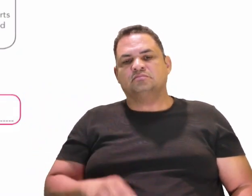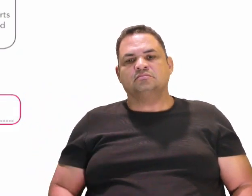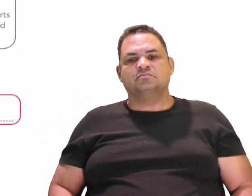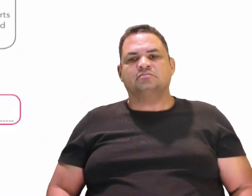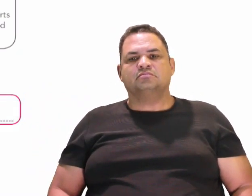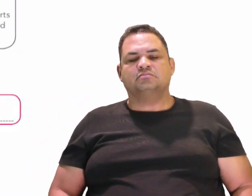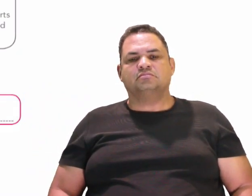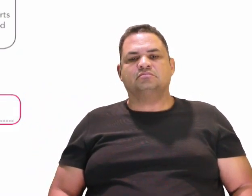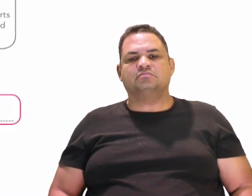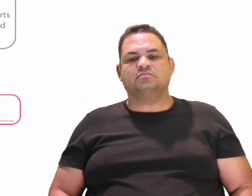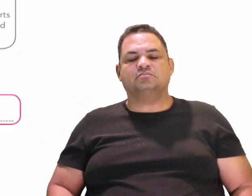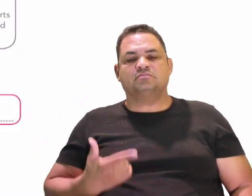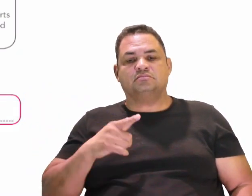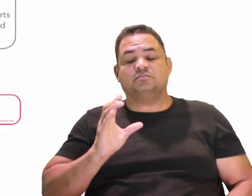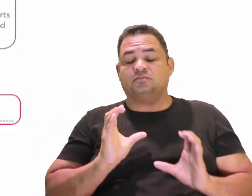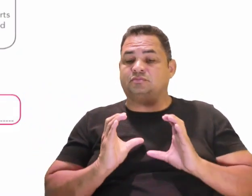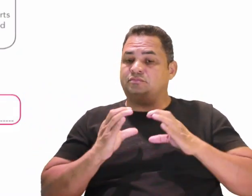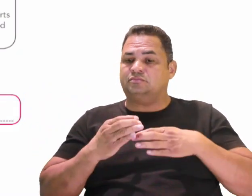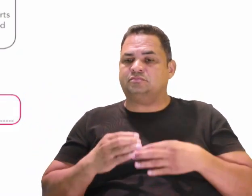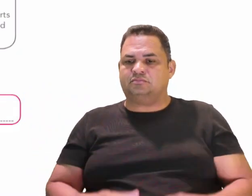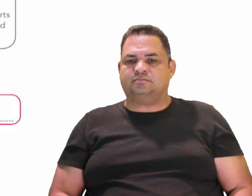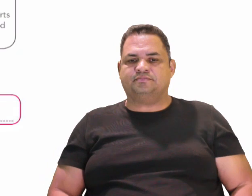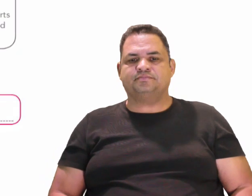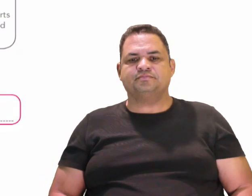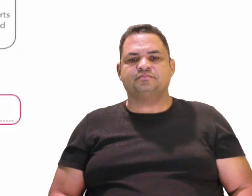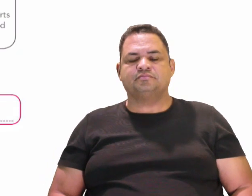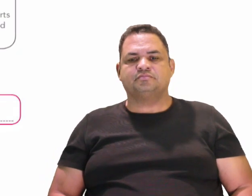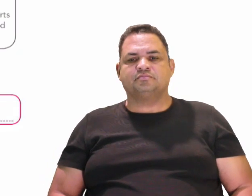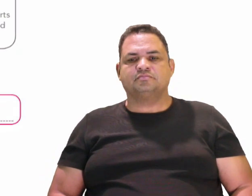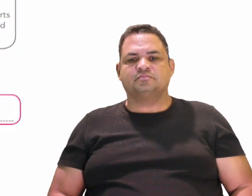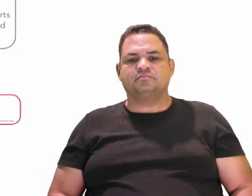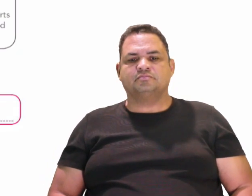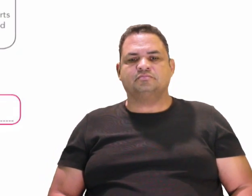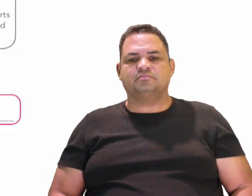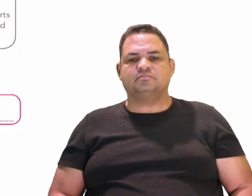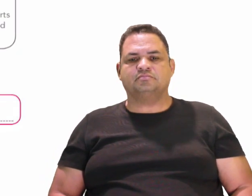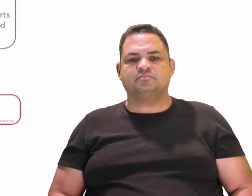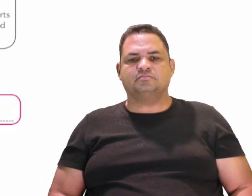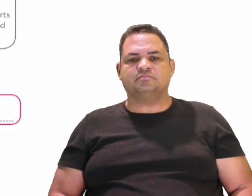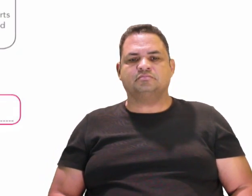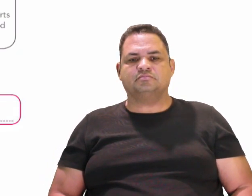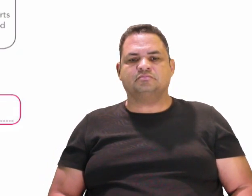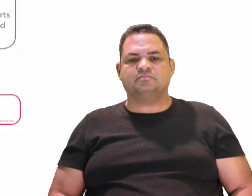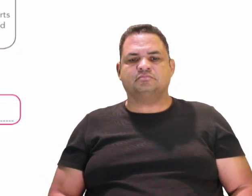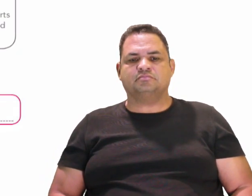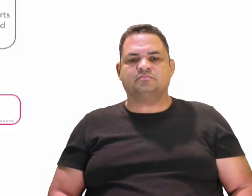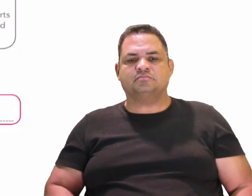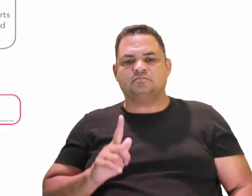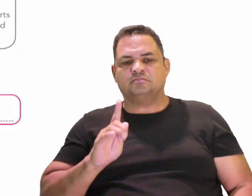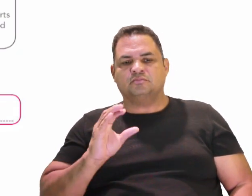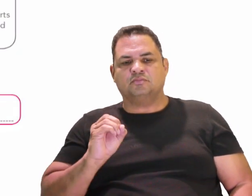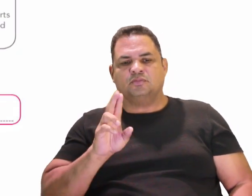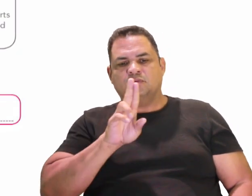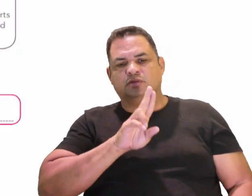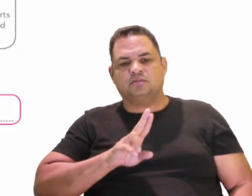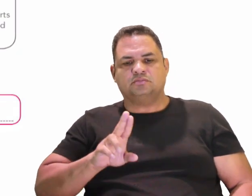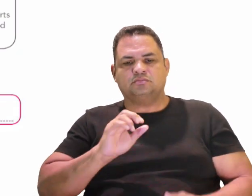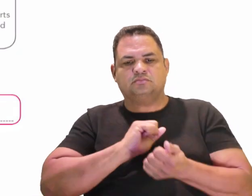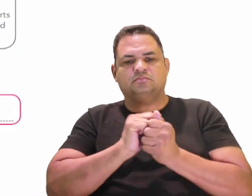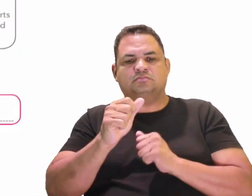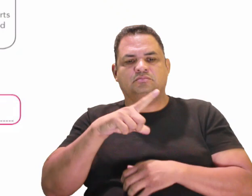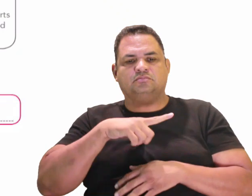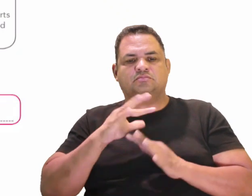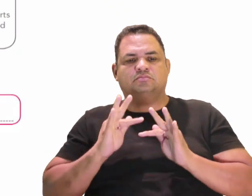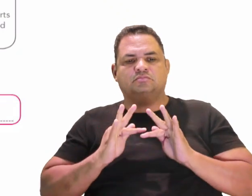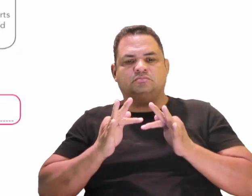do quando não tem times. E quando se trata de go, você vai usar com esportes que